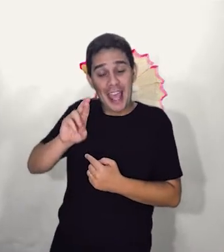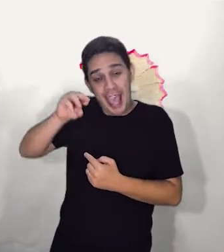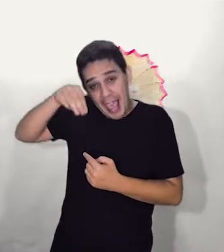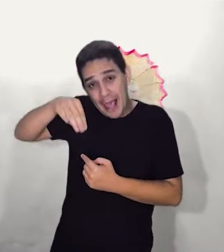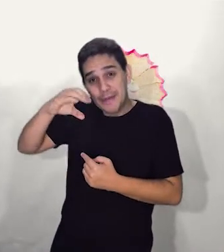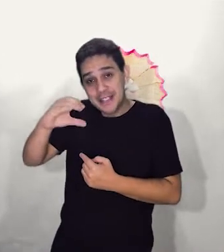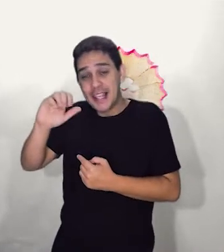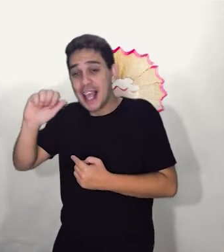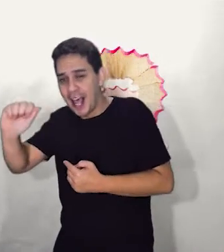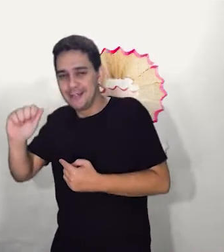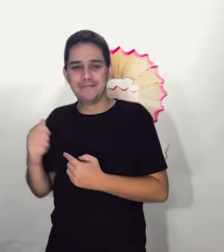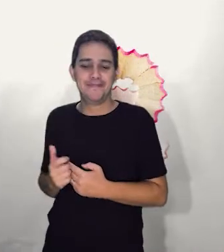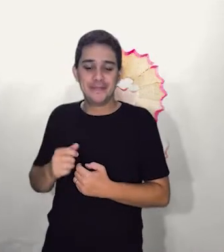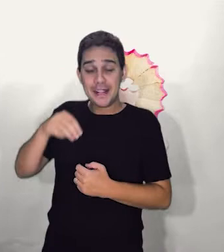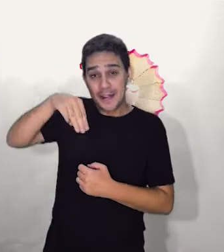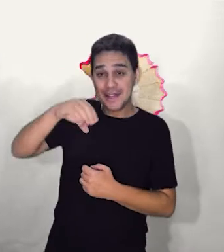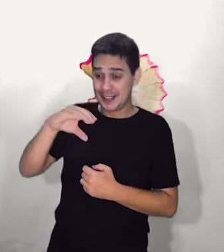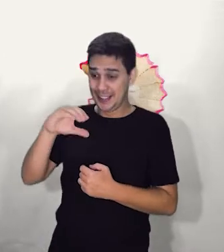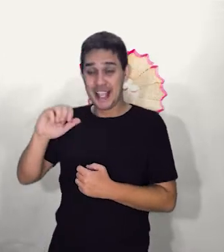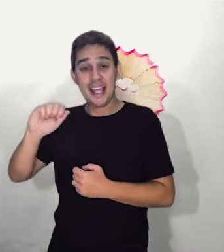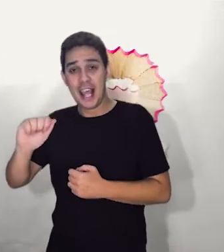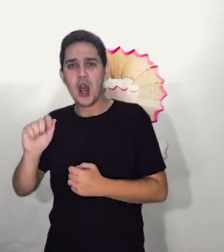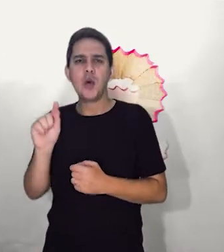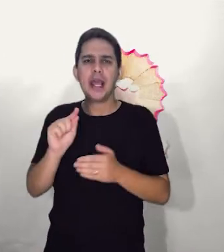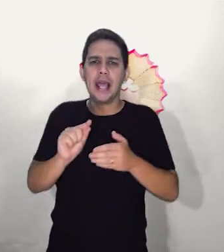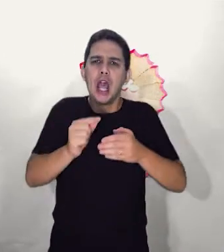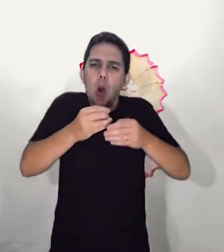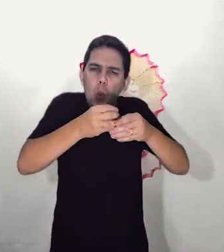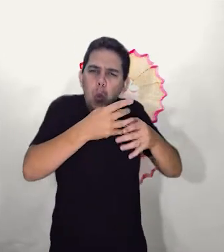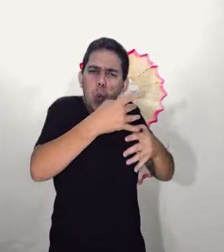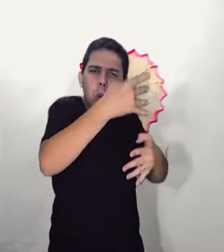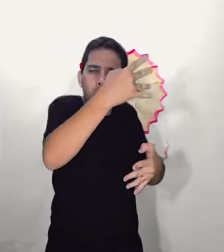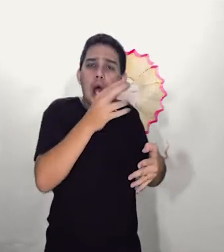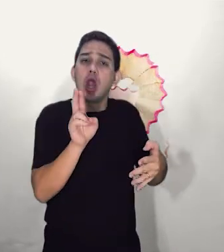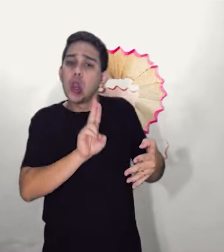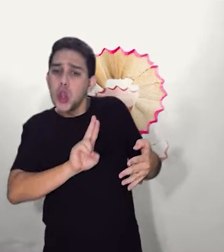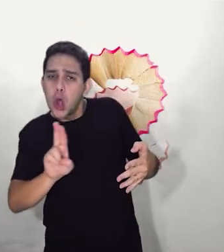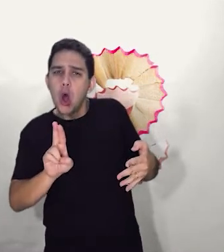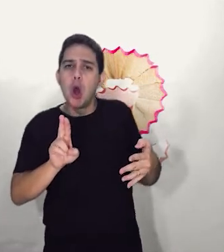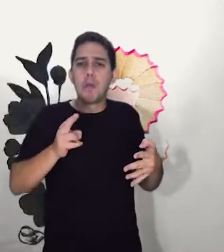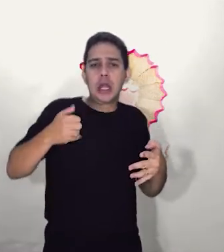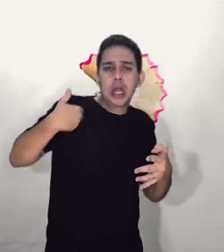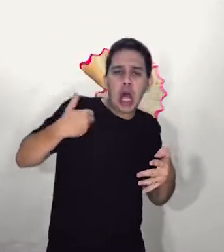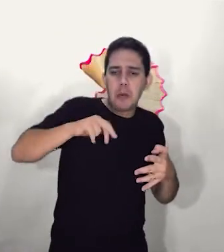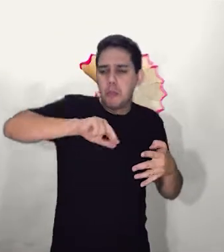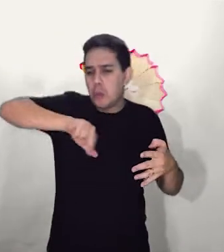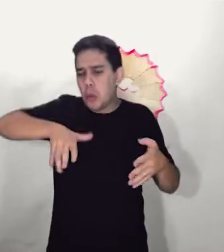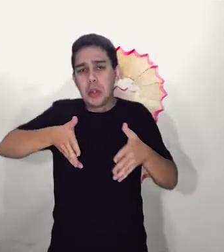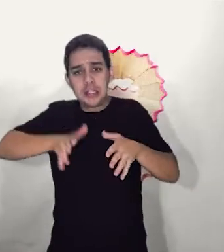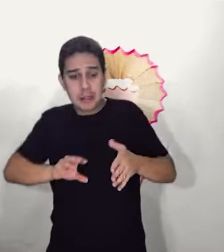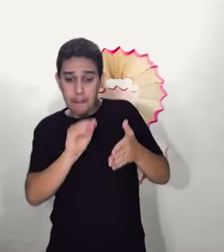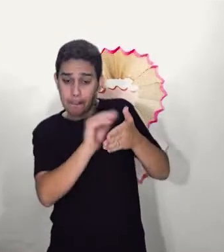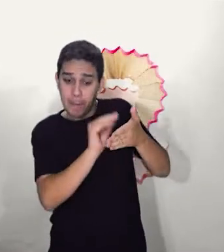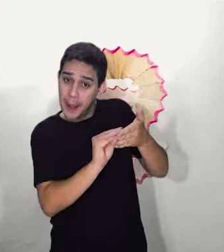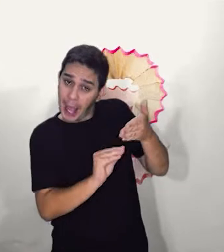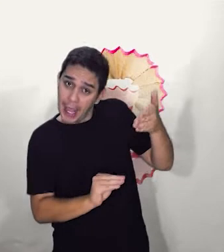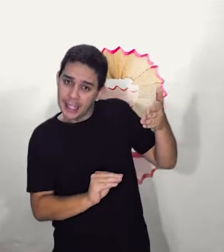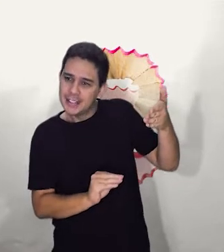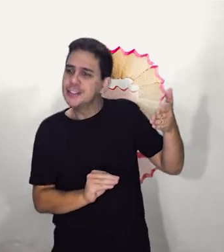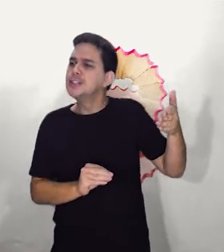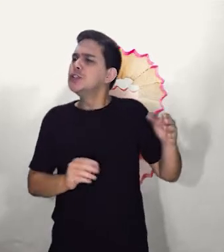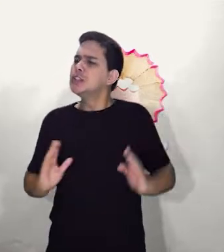cadastro online de dados dos programas de acolhimento de todo o estado do Rio de Janeiro. O MCA permite